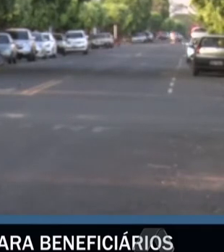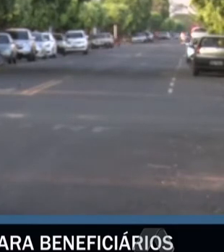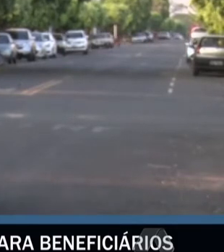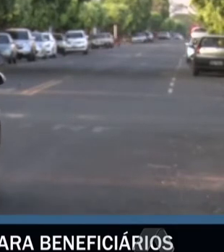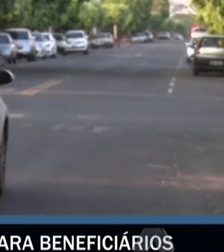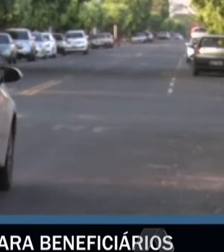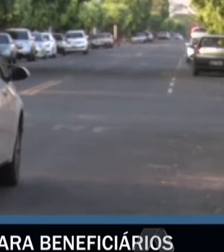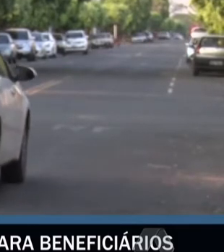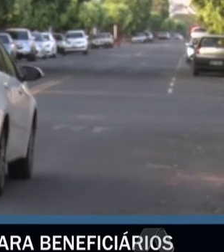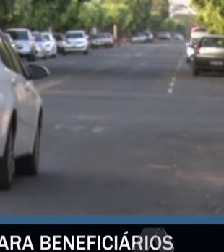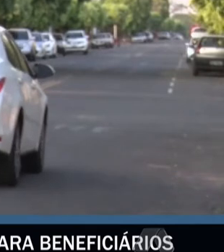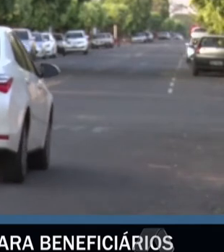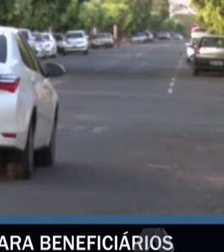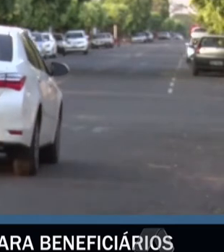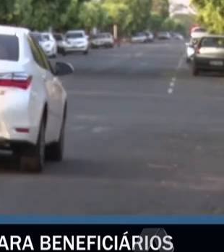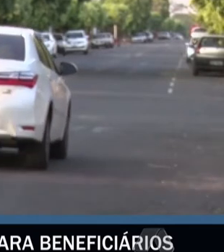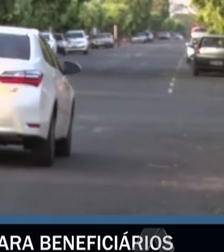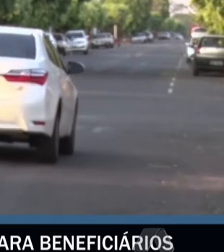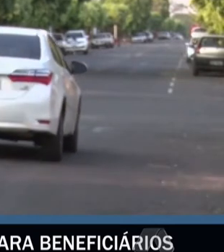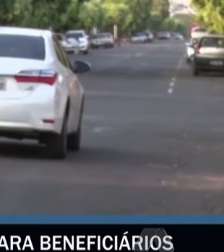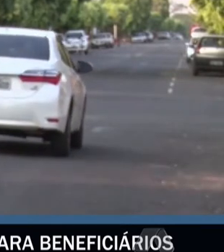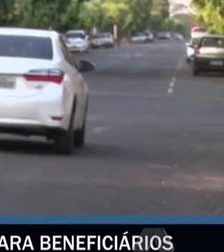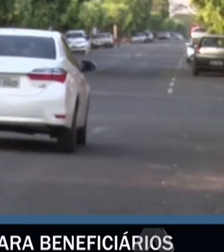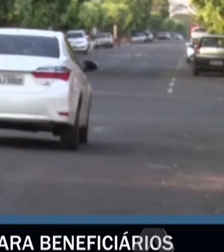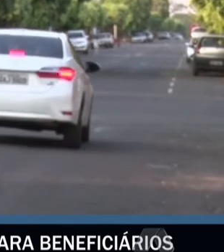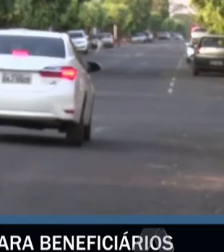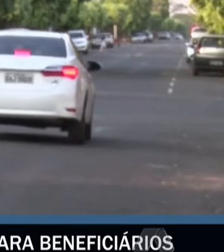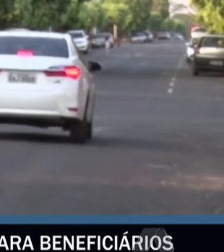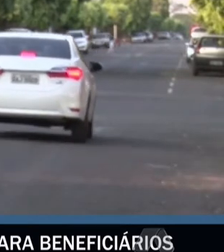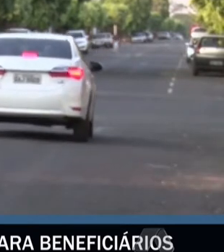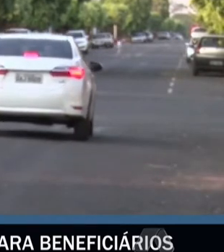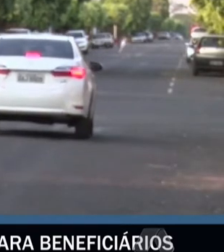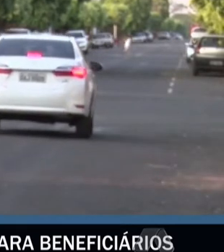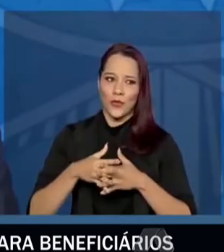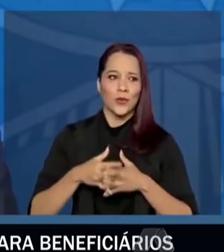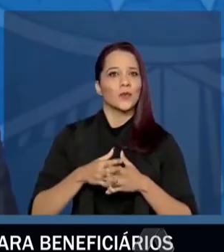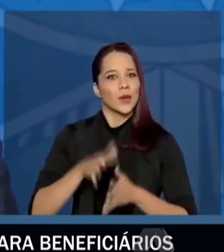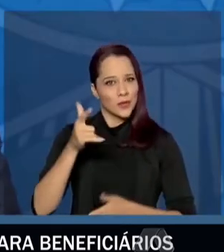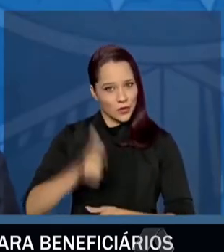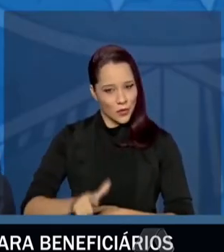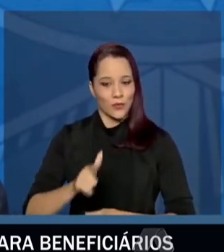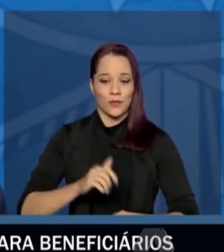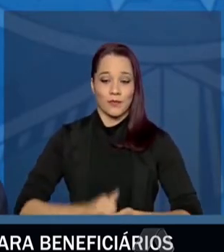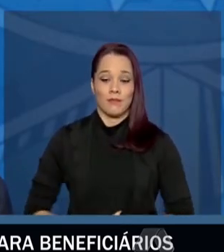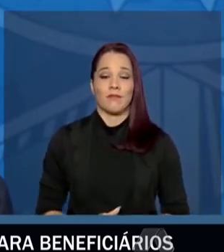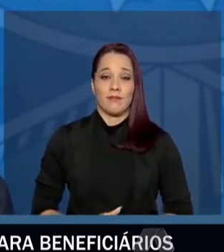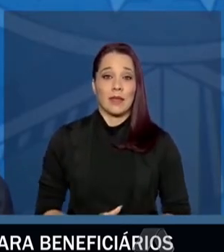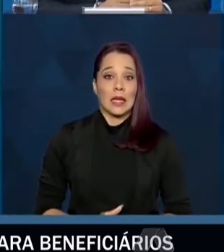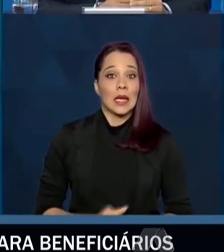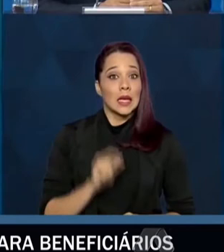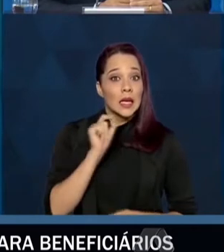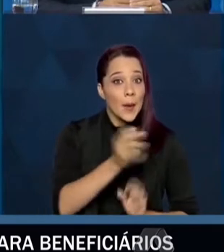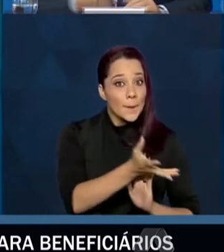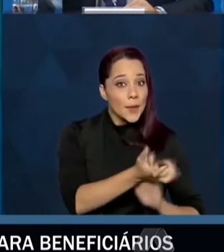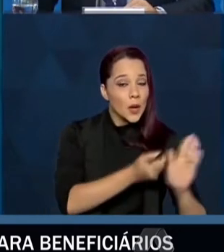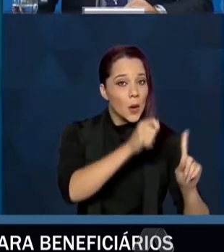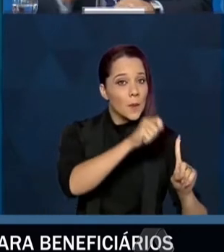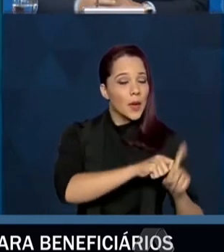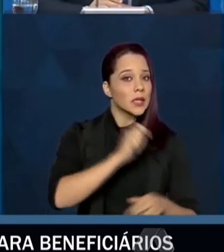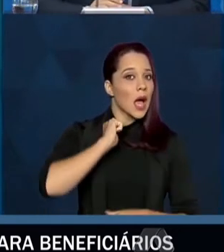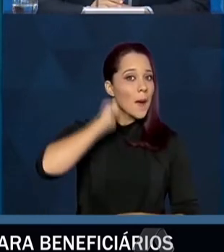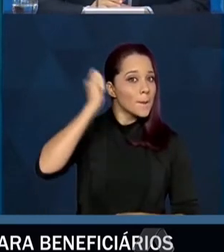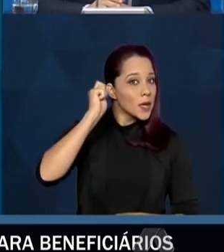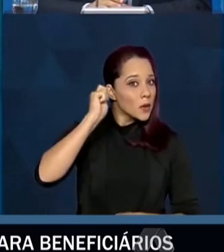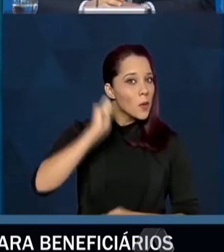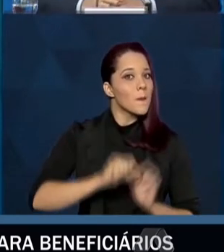benefício do auxílio emergencial a partir do aplicativo de celular. Quem recebeu em abril a primeira